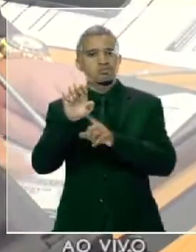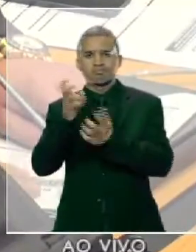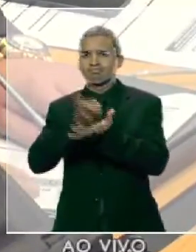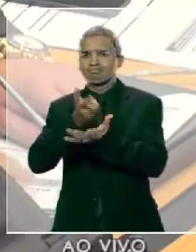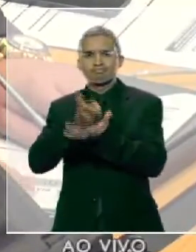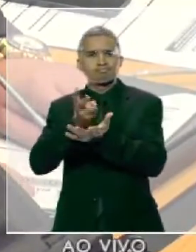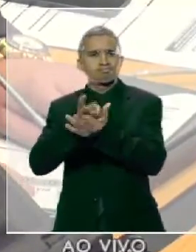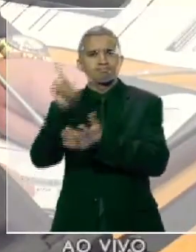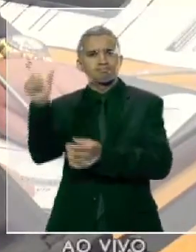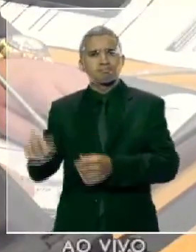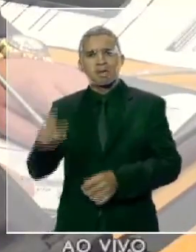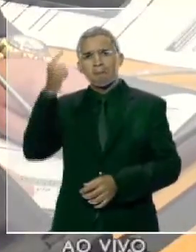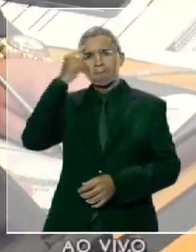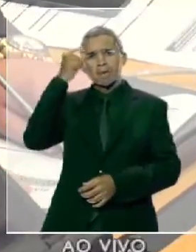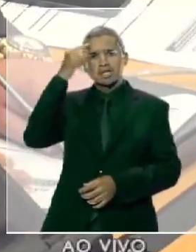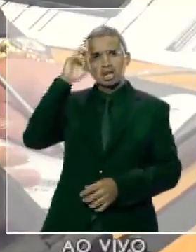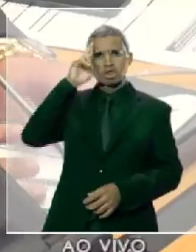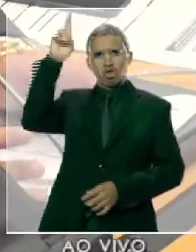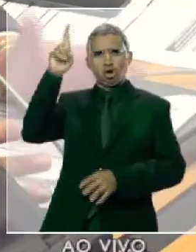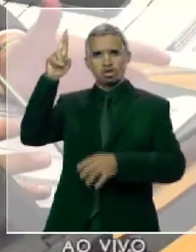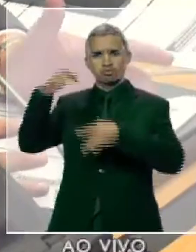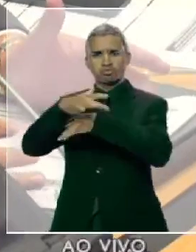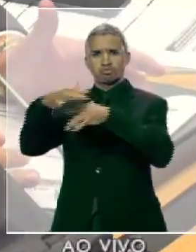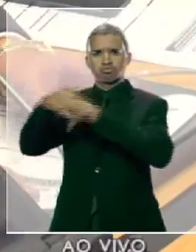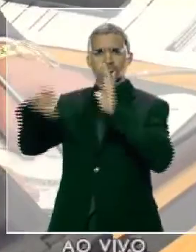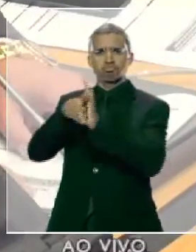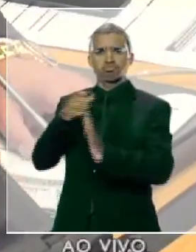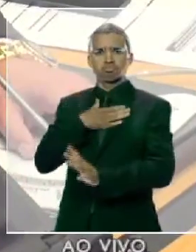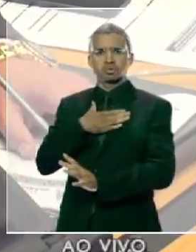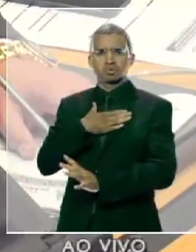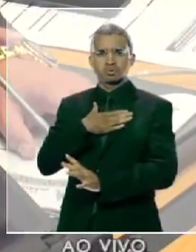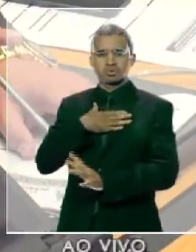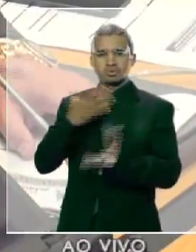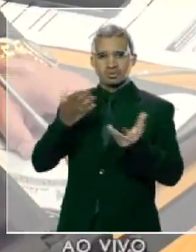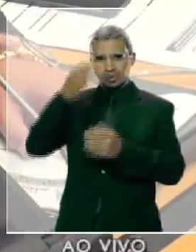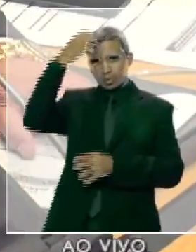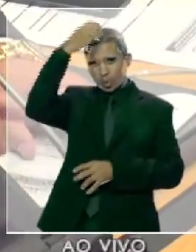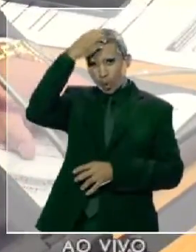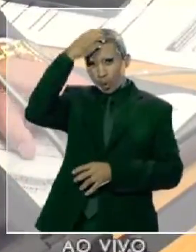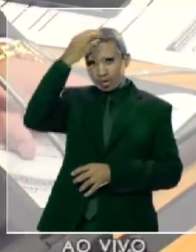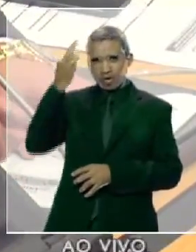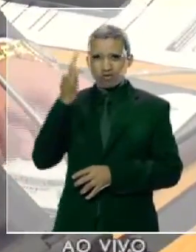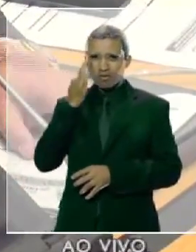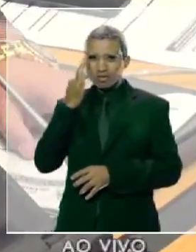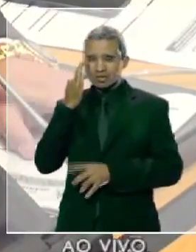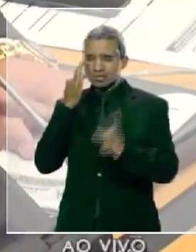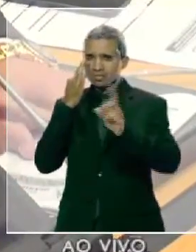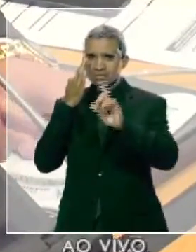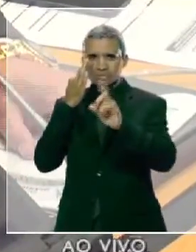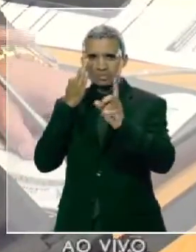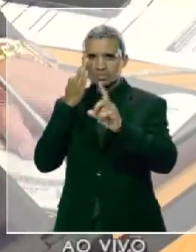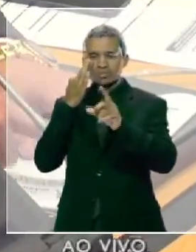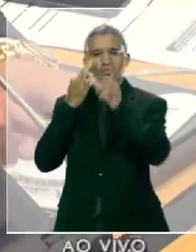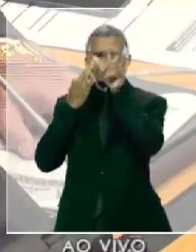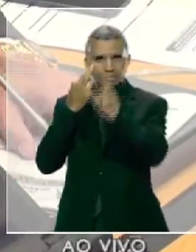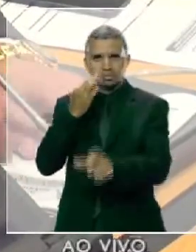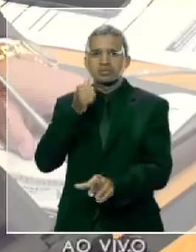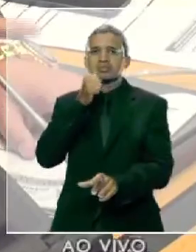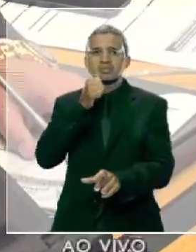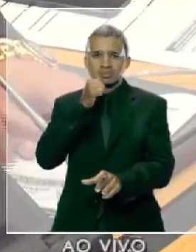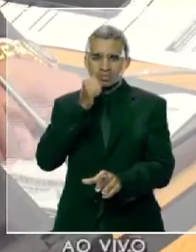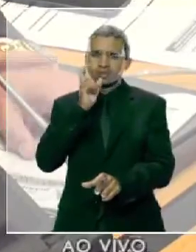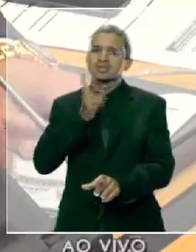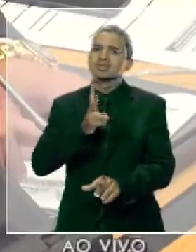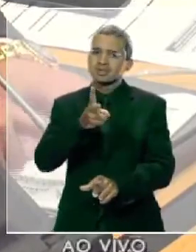pode agora culpar, agora e jogar a culpa com o governador. Quem conhece Maura Jorge sabe, isso já é comum, isso já aconteceu